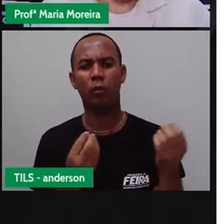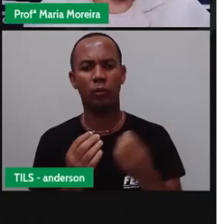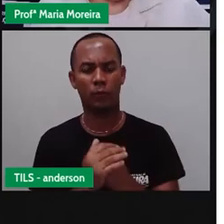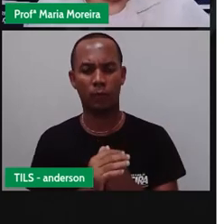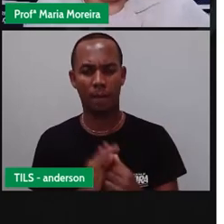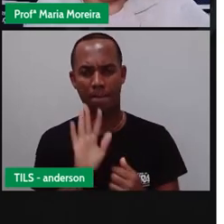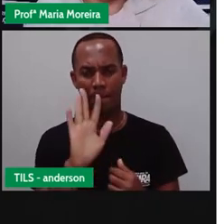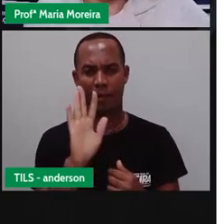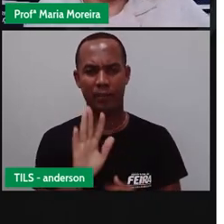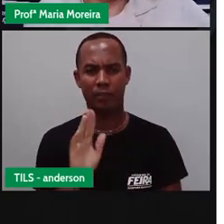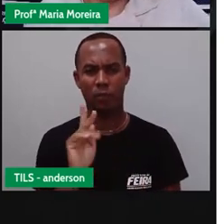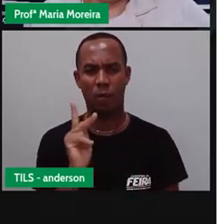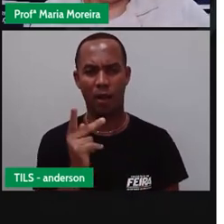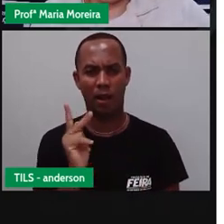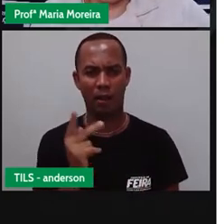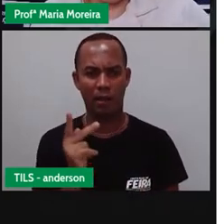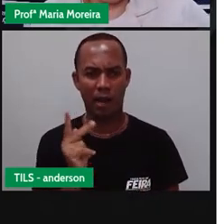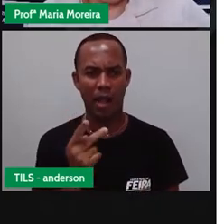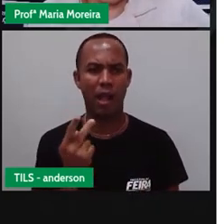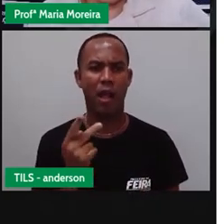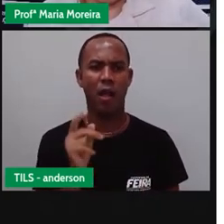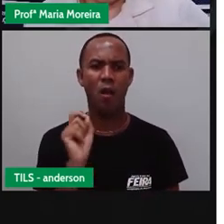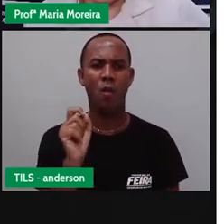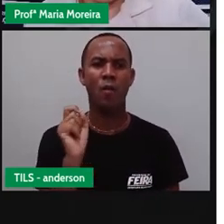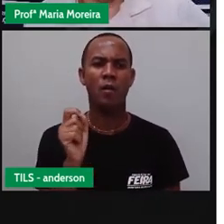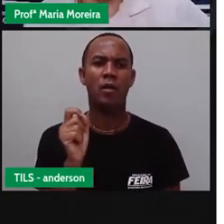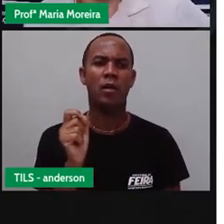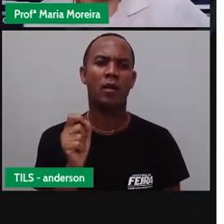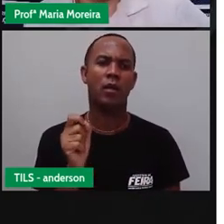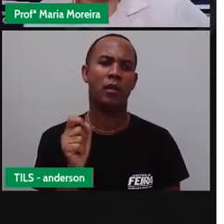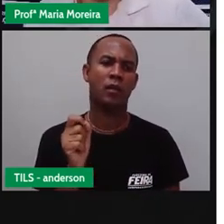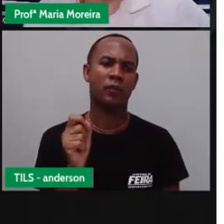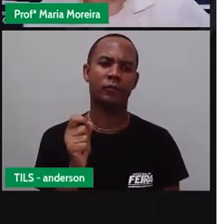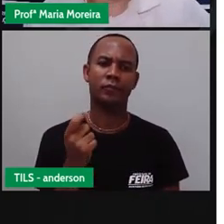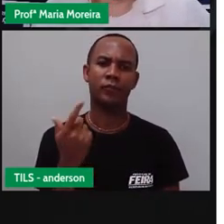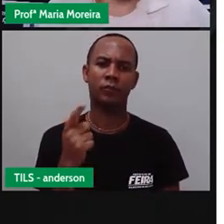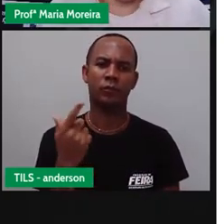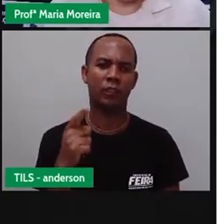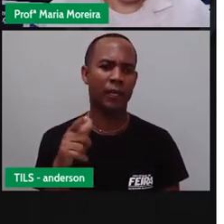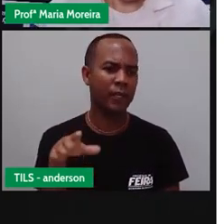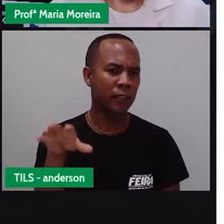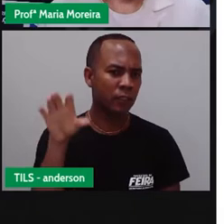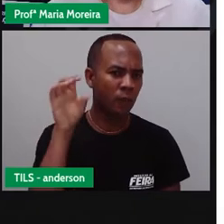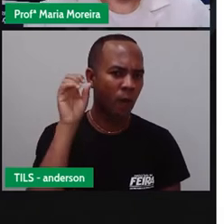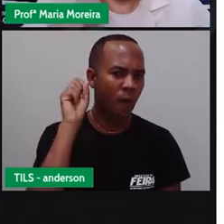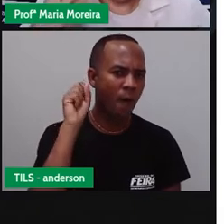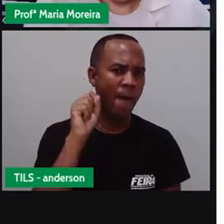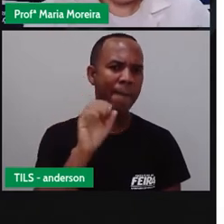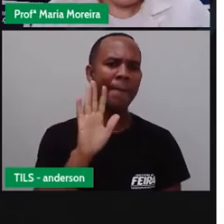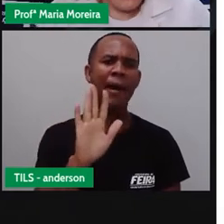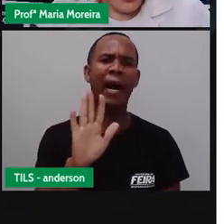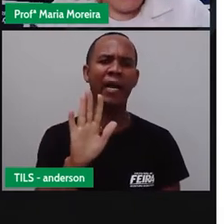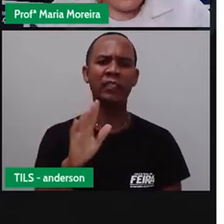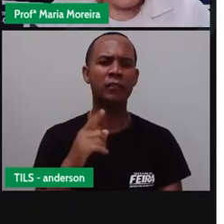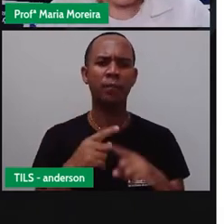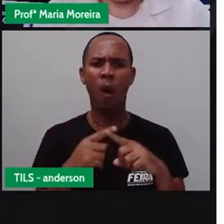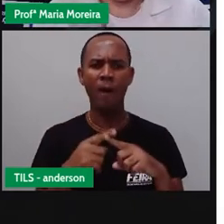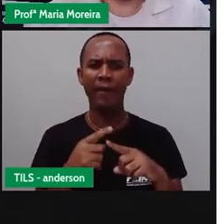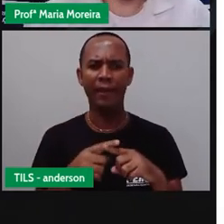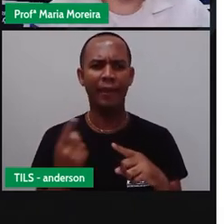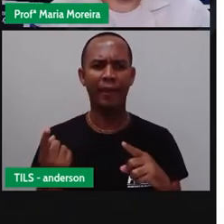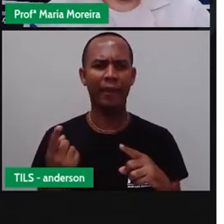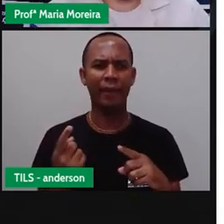pronto o h ele é o que que ele fala aí o HL não tem som Mas por que que essas